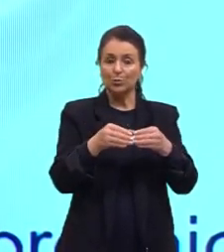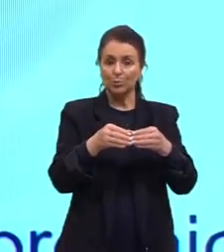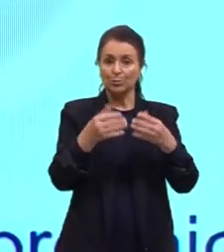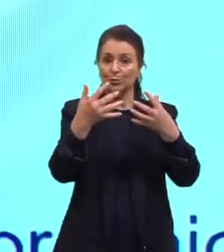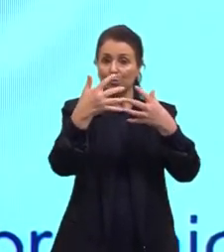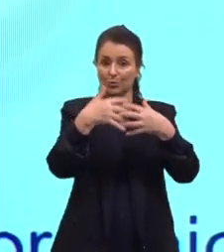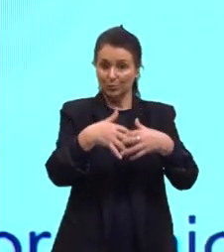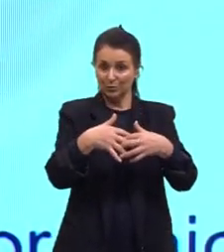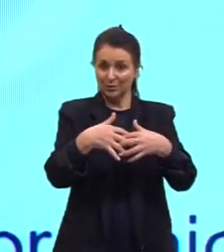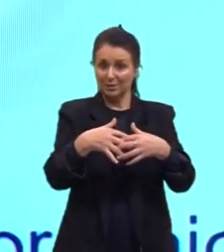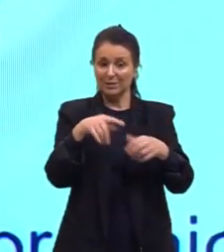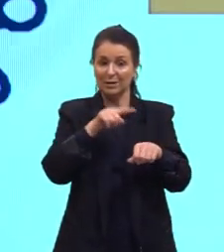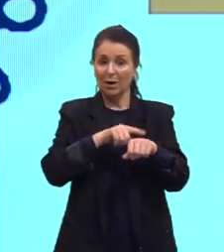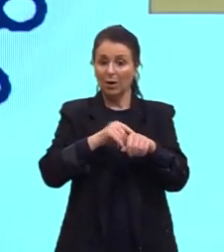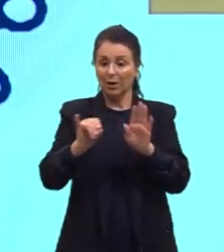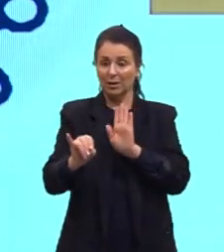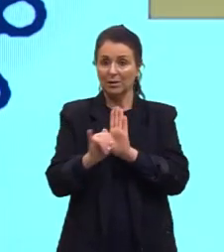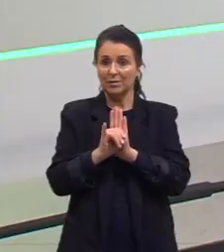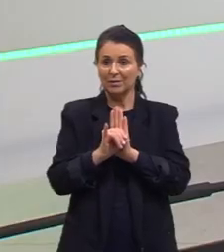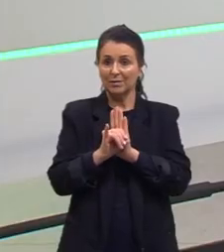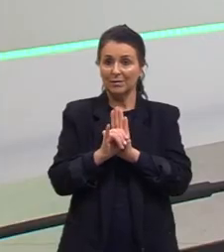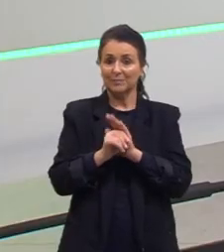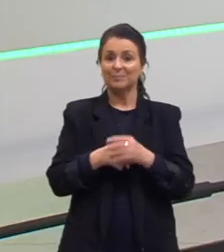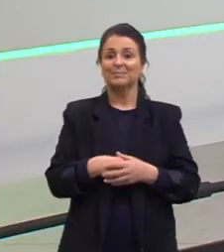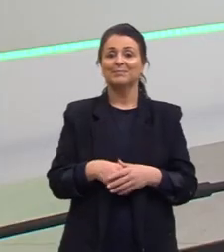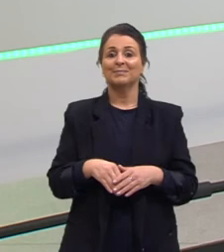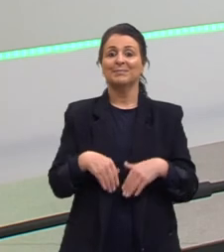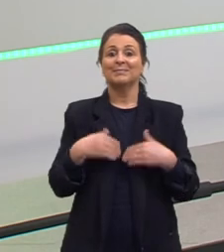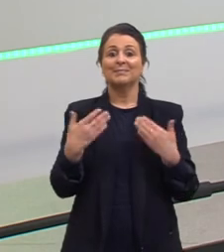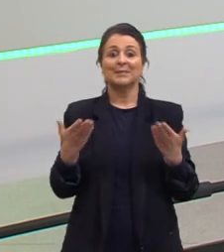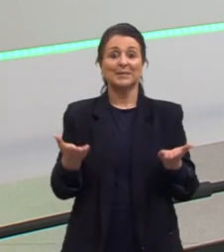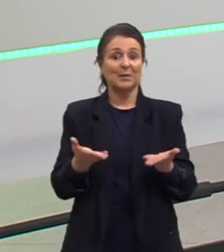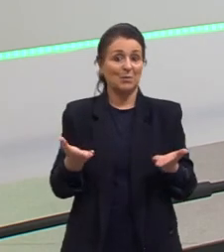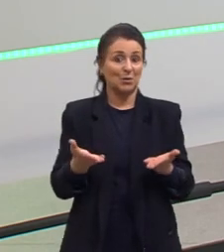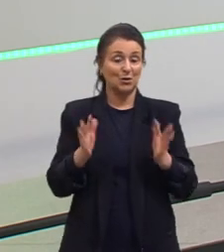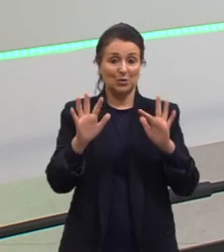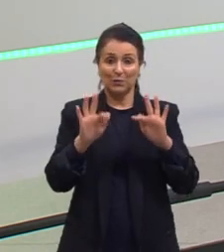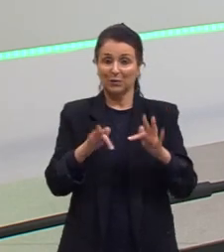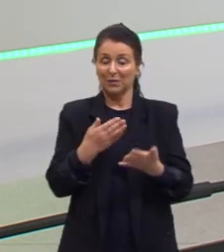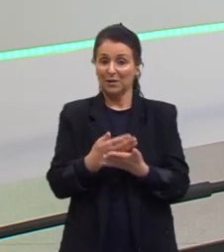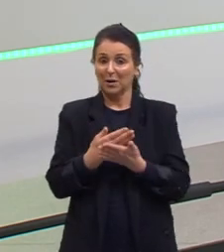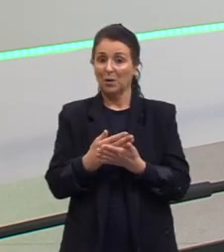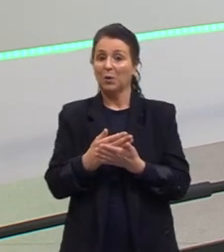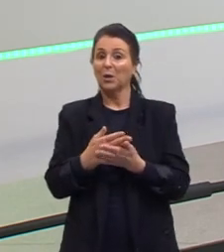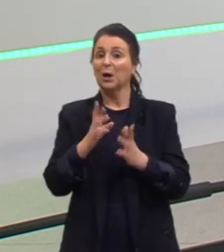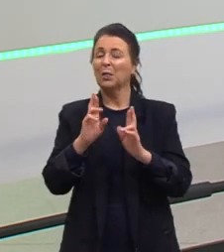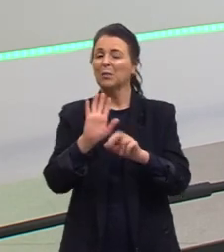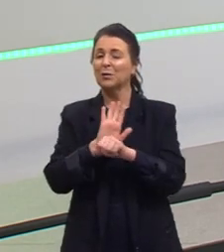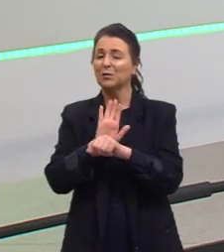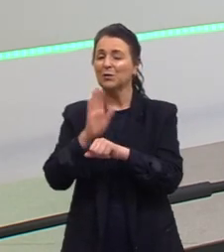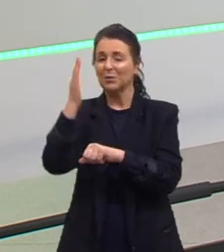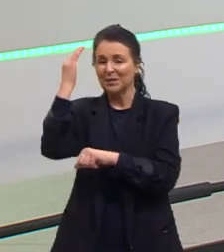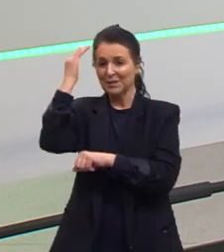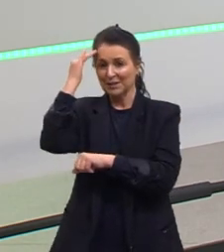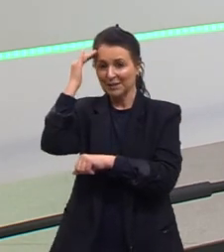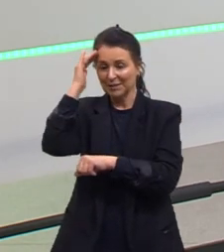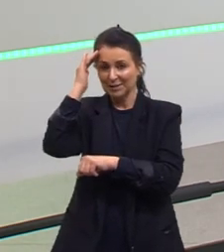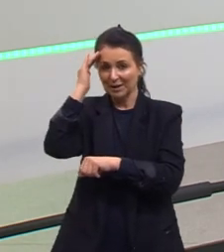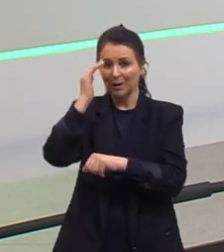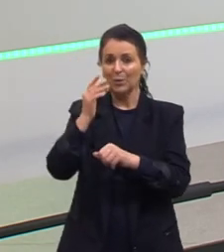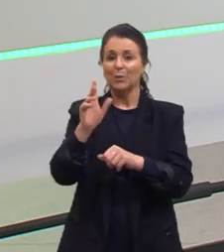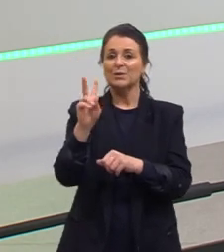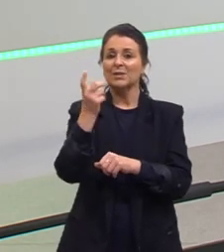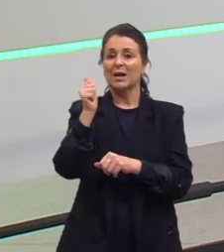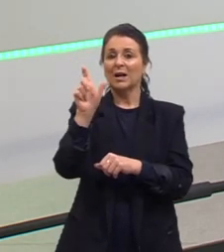na hora de identificar por hoje era isso eu espero que tenha auxiliado vocês a entender um pouquinho sobre a letras orgânicos